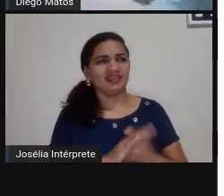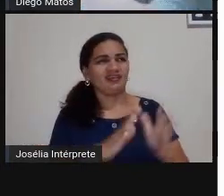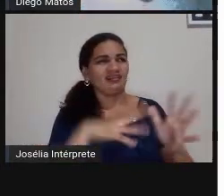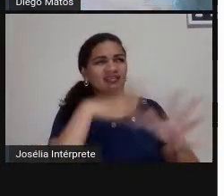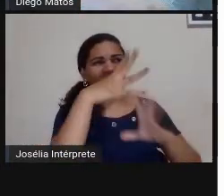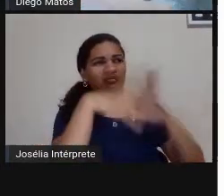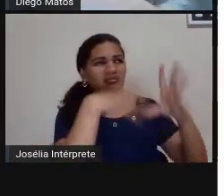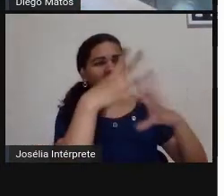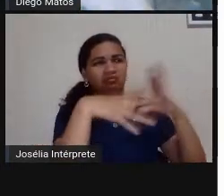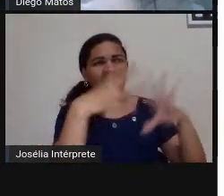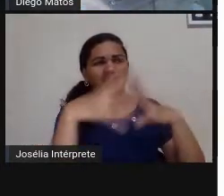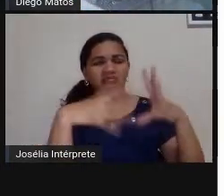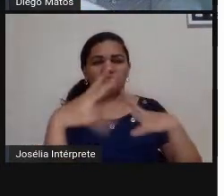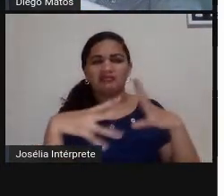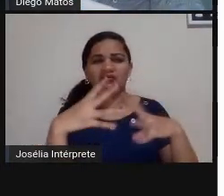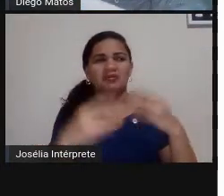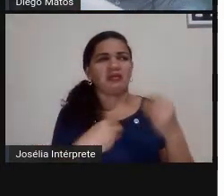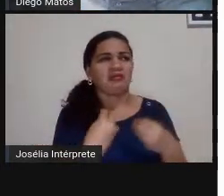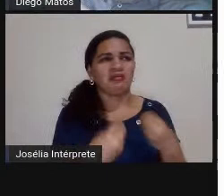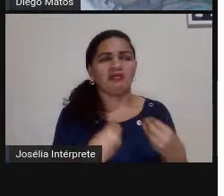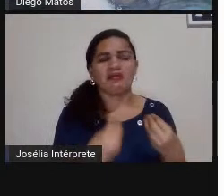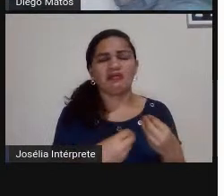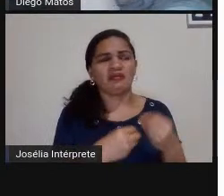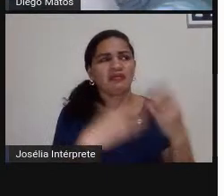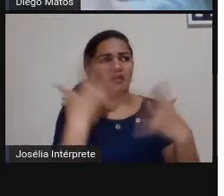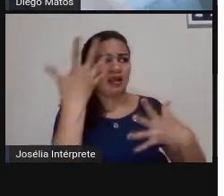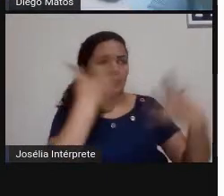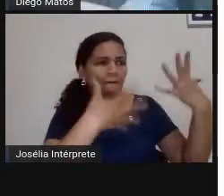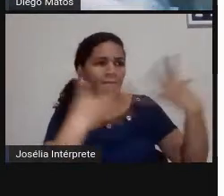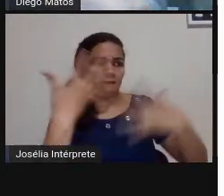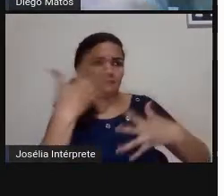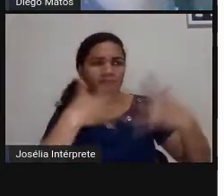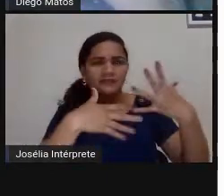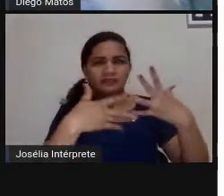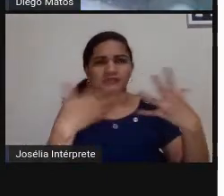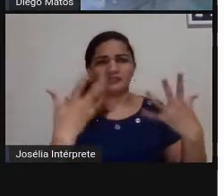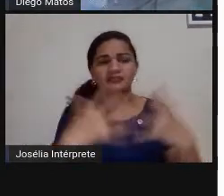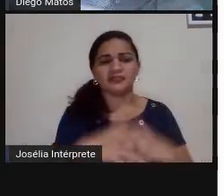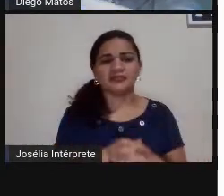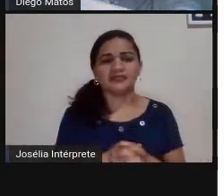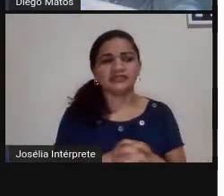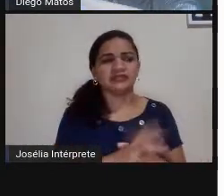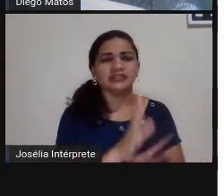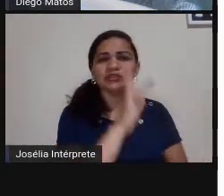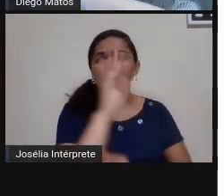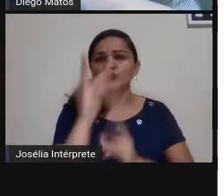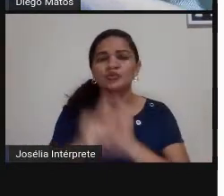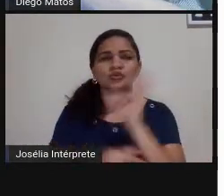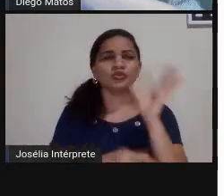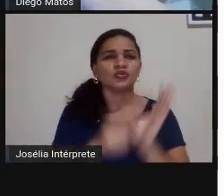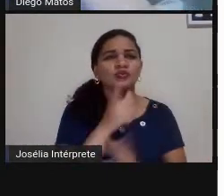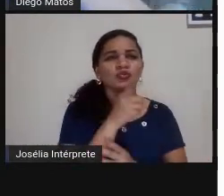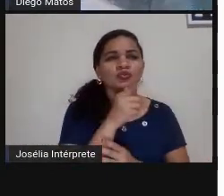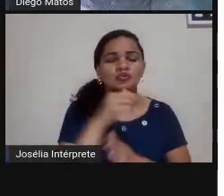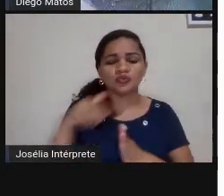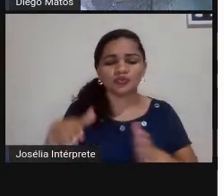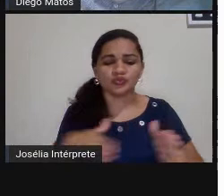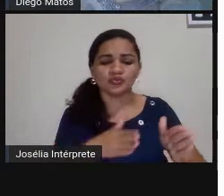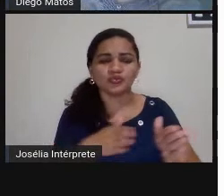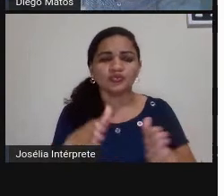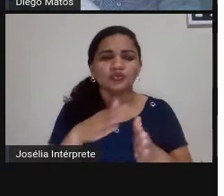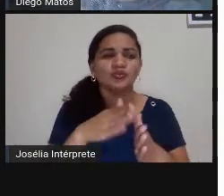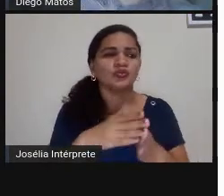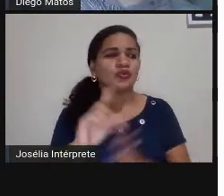o cenário toda essa paisagem de duna e demais do encontro com o rio sendo pelo